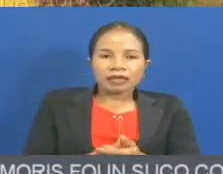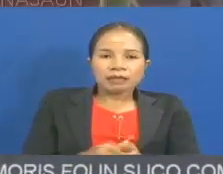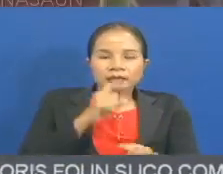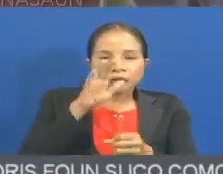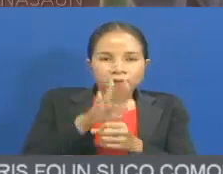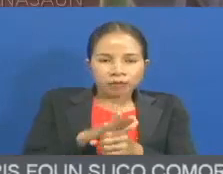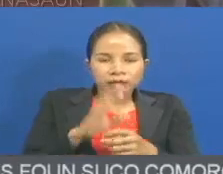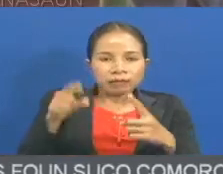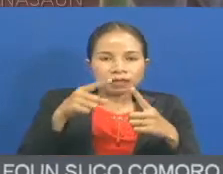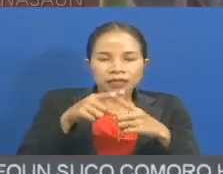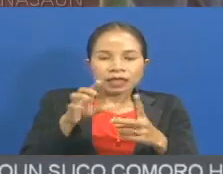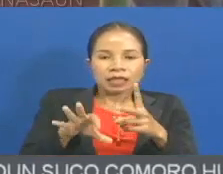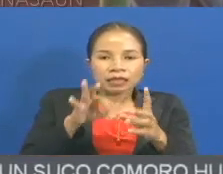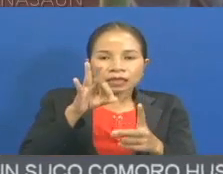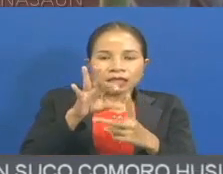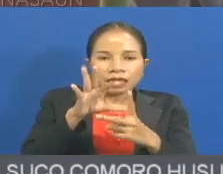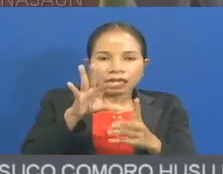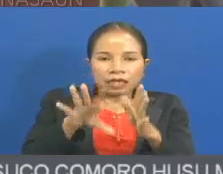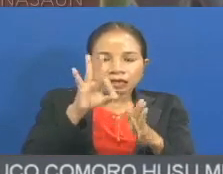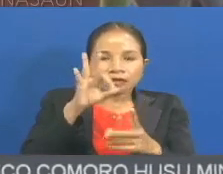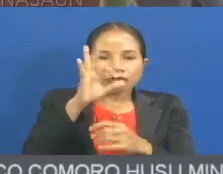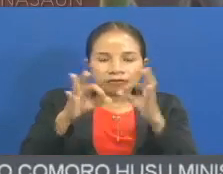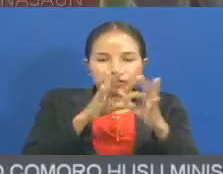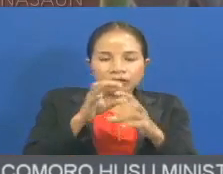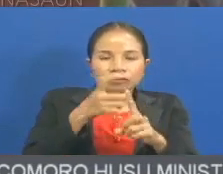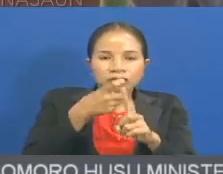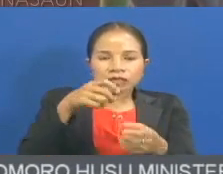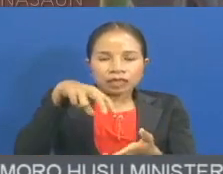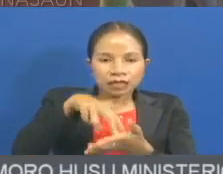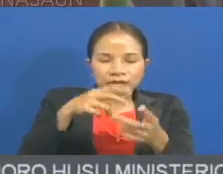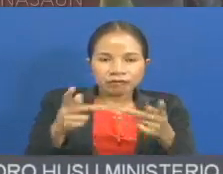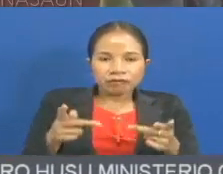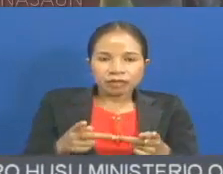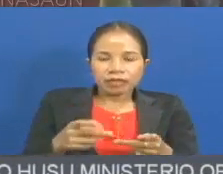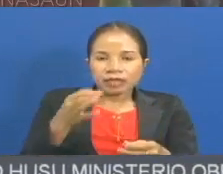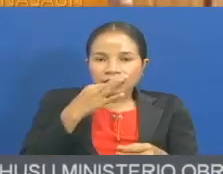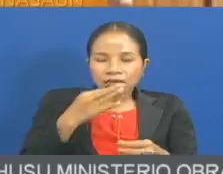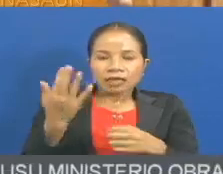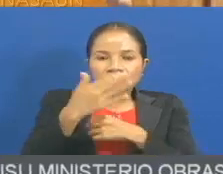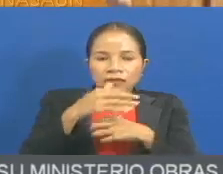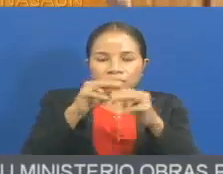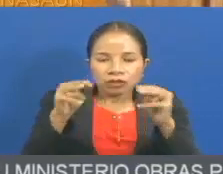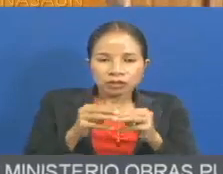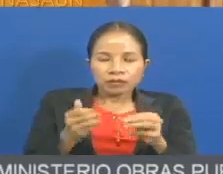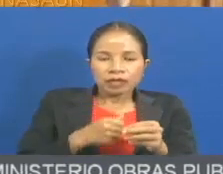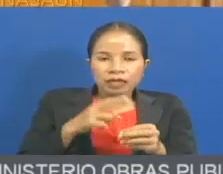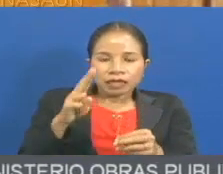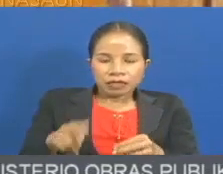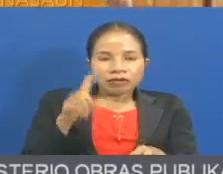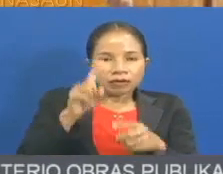compromete, o enhira retanfiar Husi Povo, PLPA se estabelece fato em produção aihan e o município Eliu, nune la